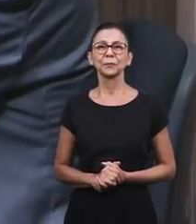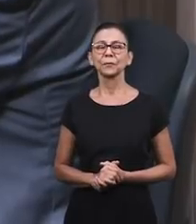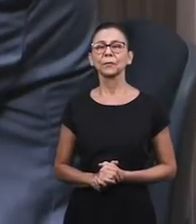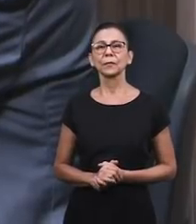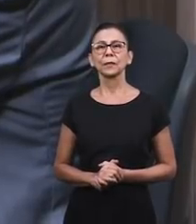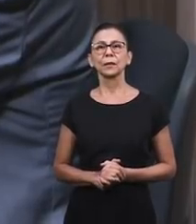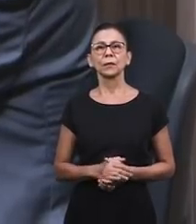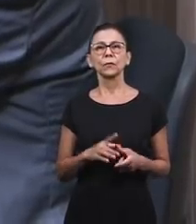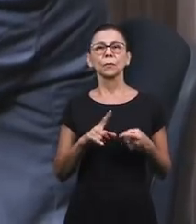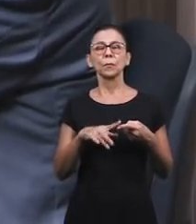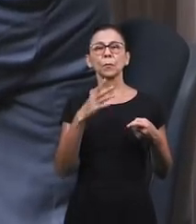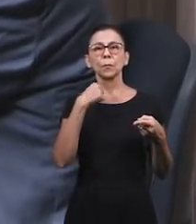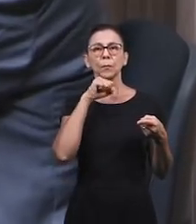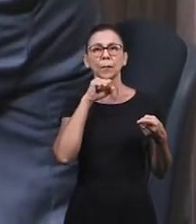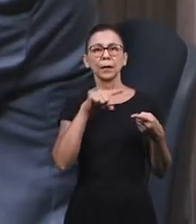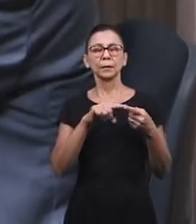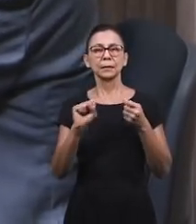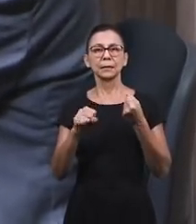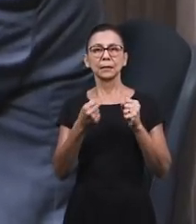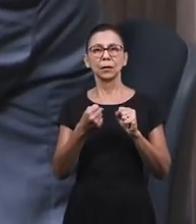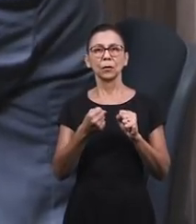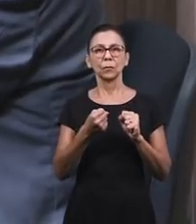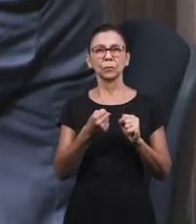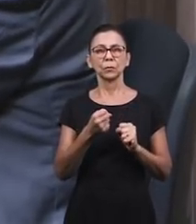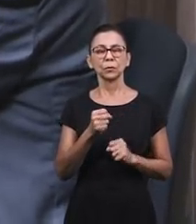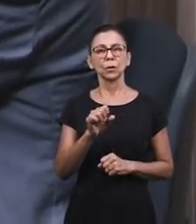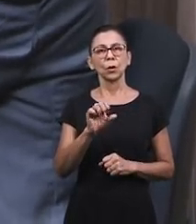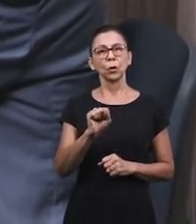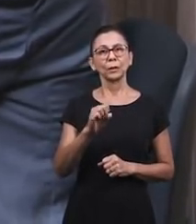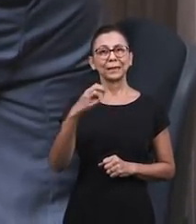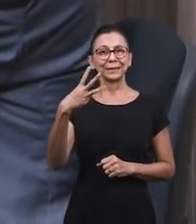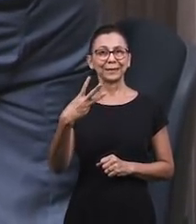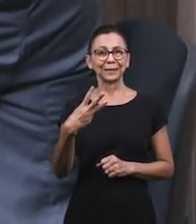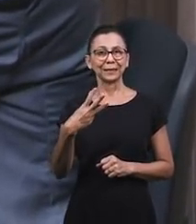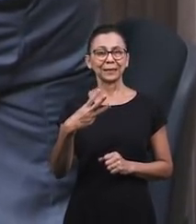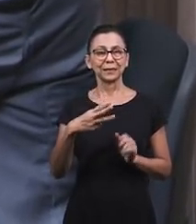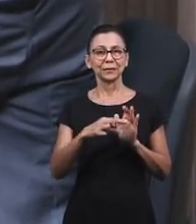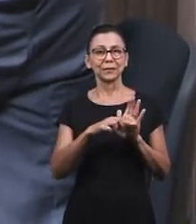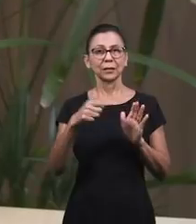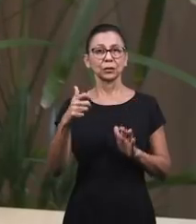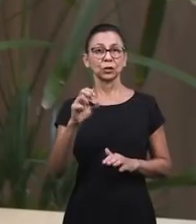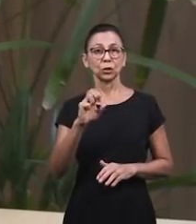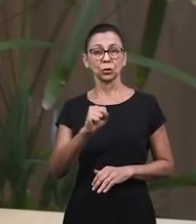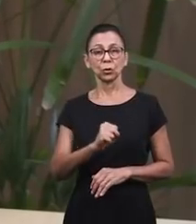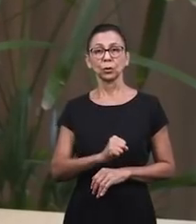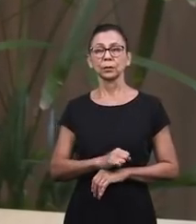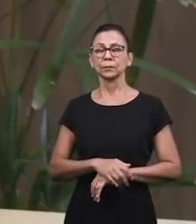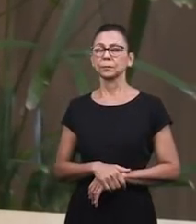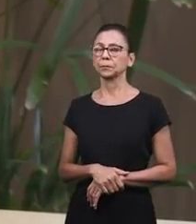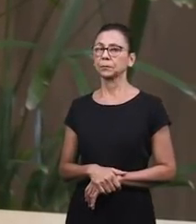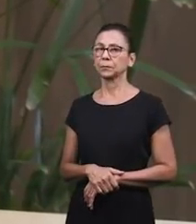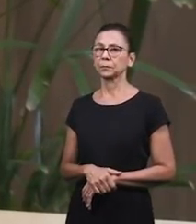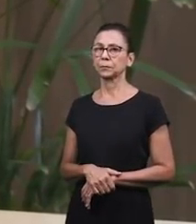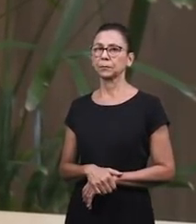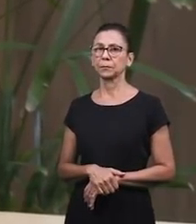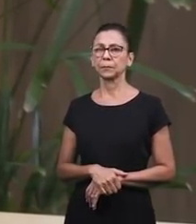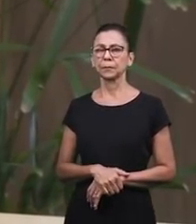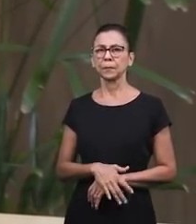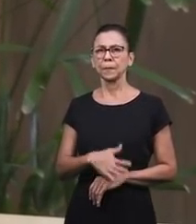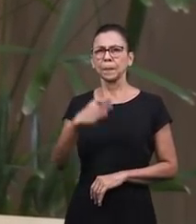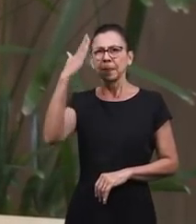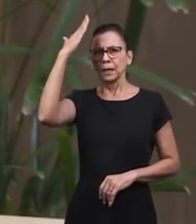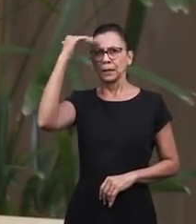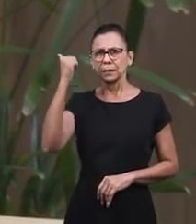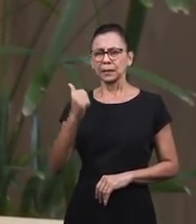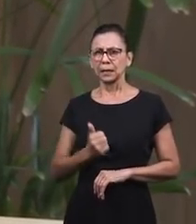do Pai. Então nós vemos no Salmo 83, 18, fala o seguinte: para que saibam que tu, a quem só pertence